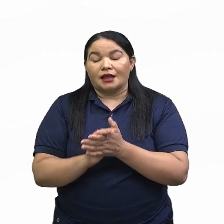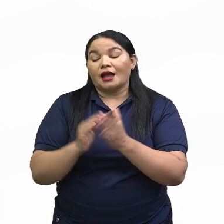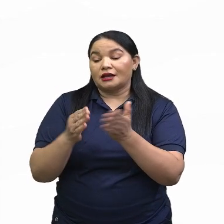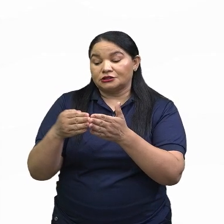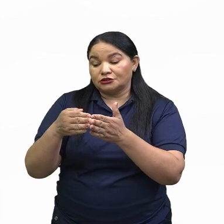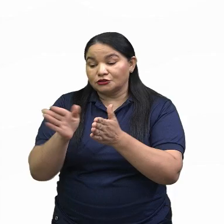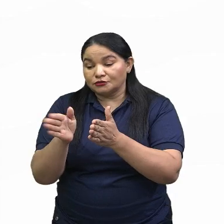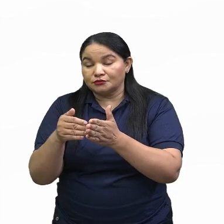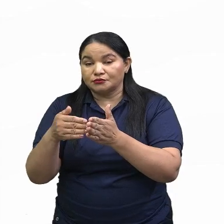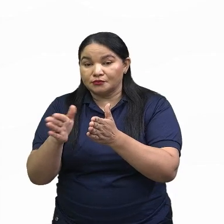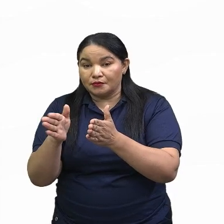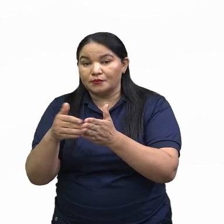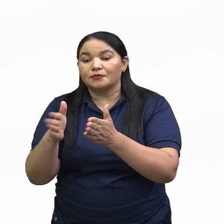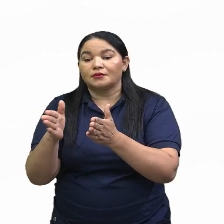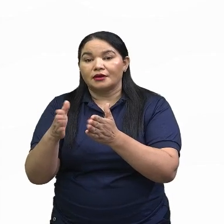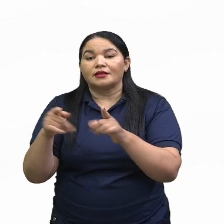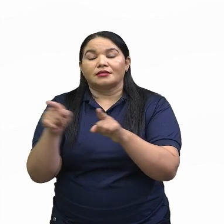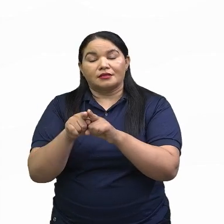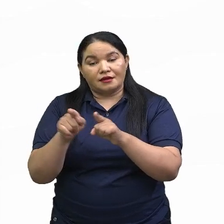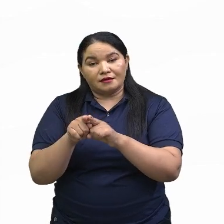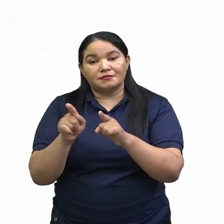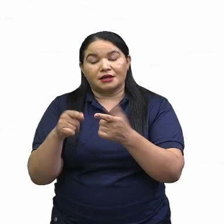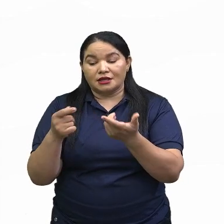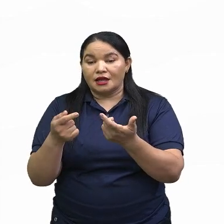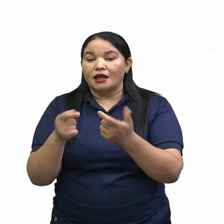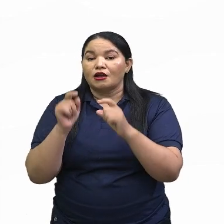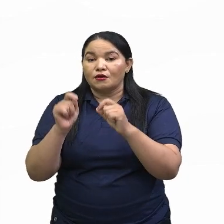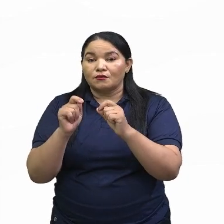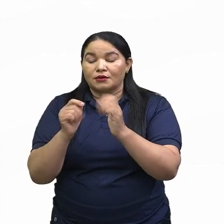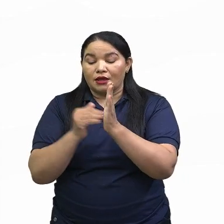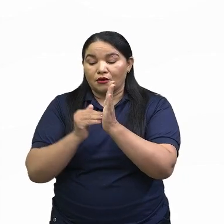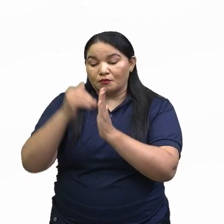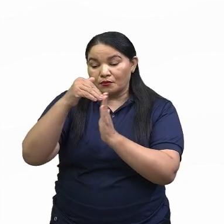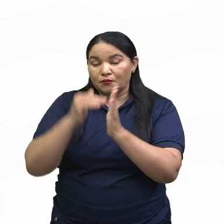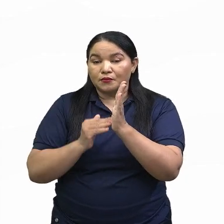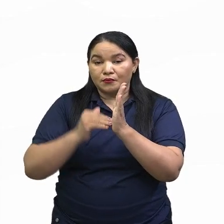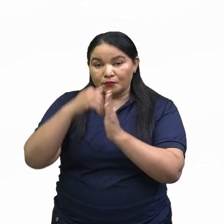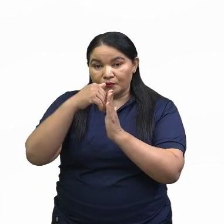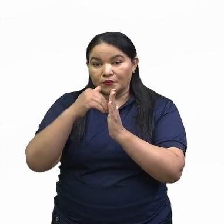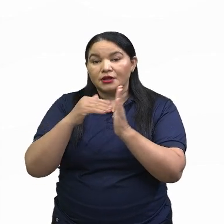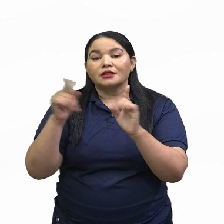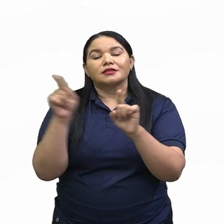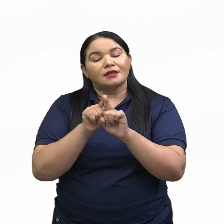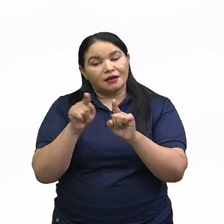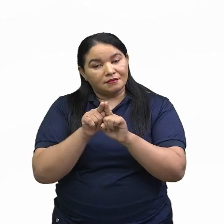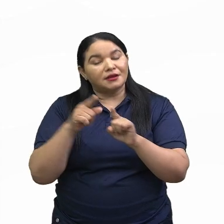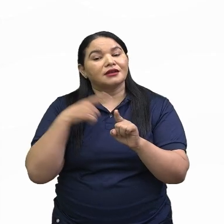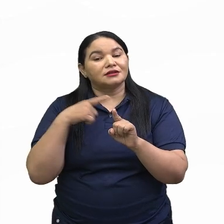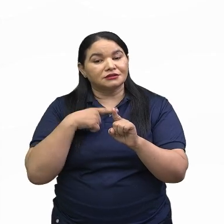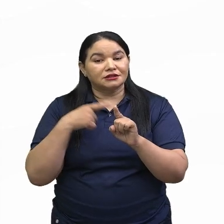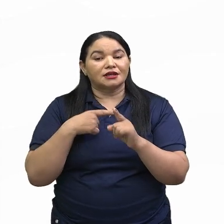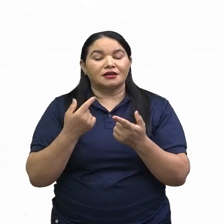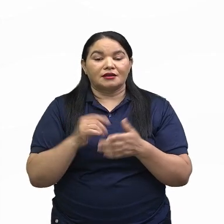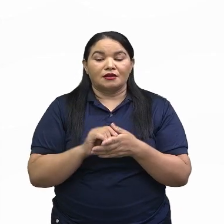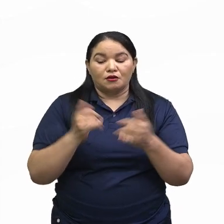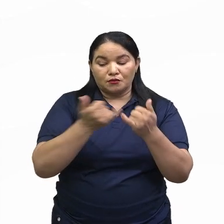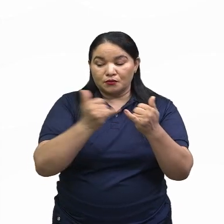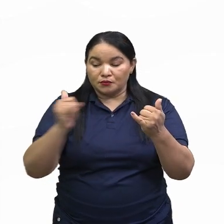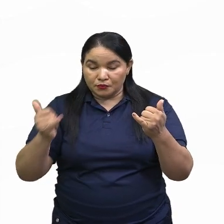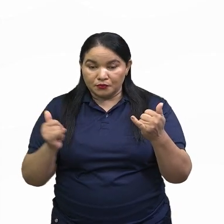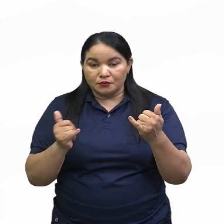que vai abrir ou desligar o circuito. Logo, os circuitos elétricos